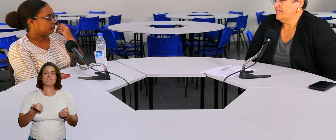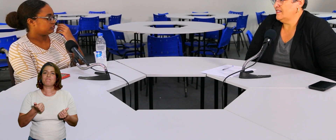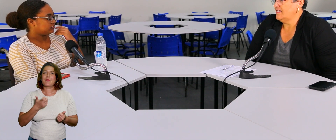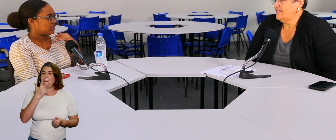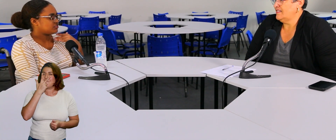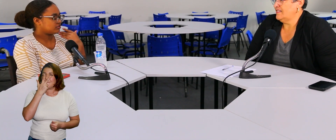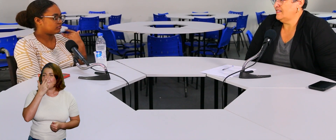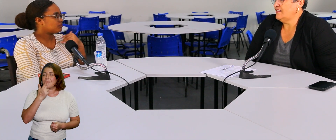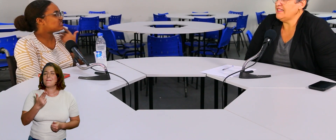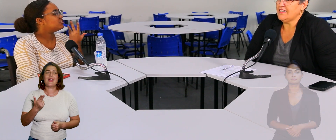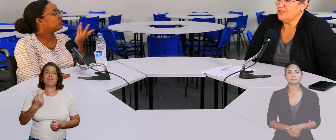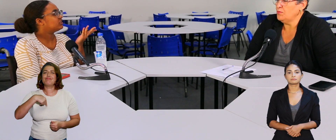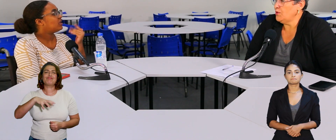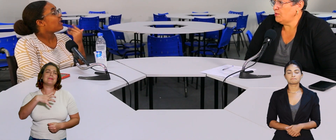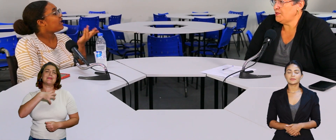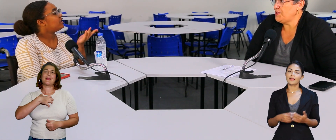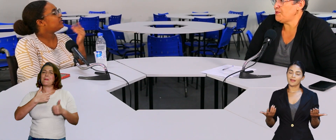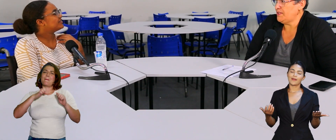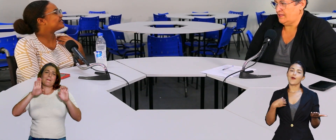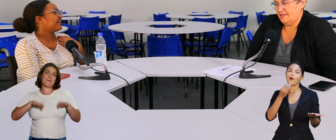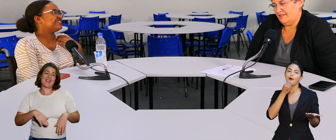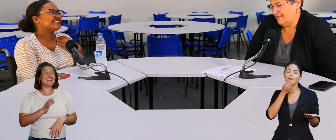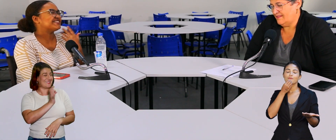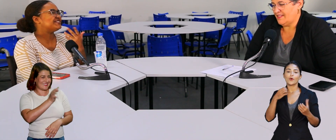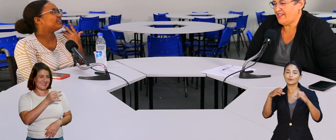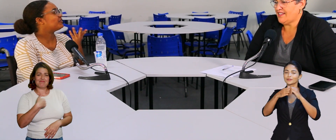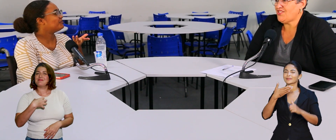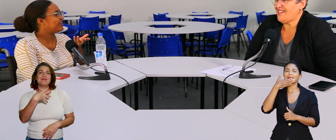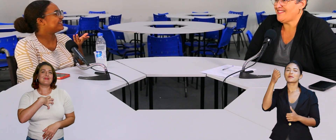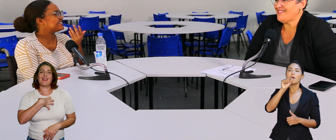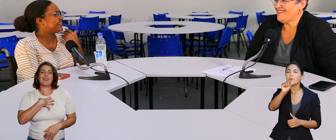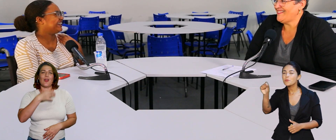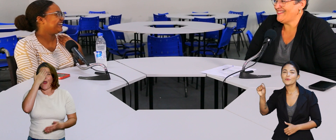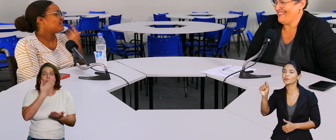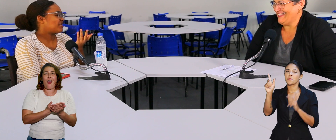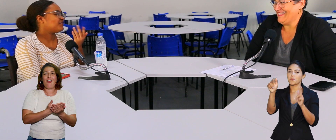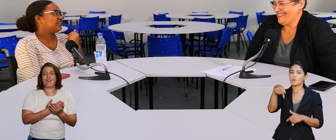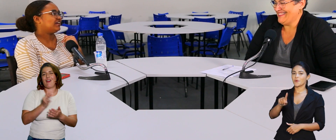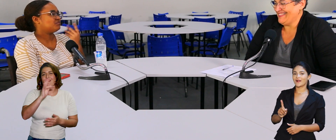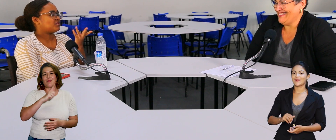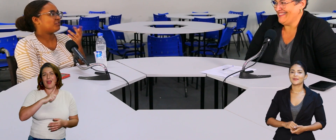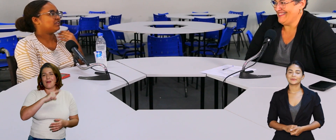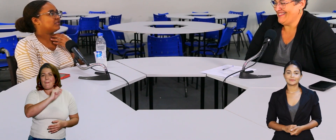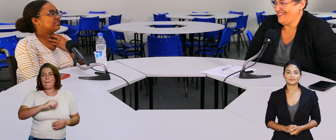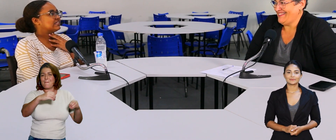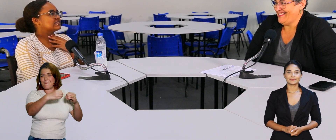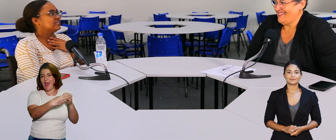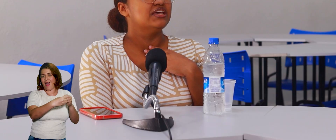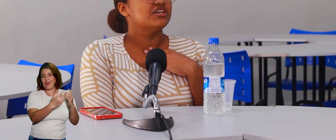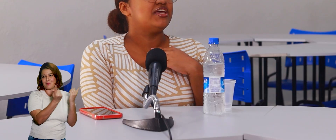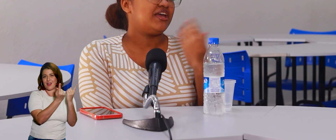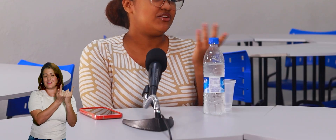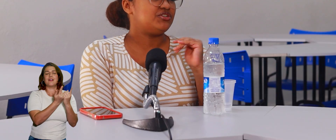muito. Não, a gente não Nada era sentiu tanto. tão bom quanto a É Uniswan. isso, a gente não A sentiu tanta verdade é essa. confiança para poder